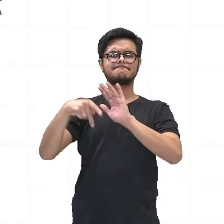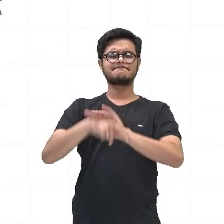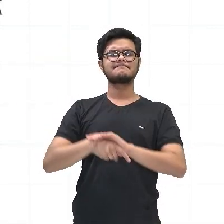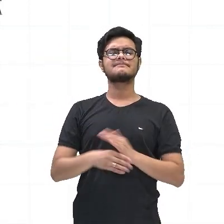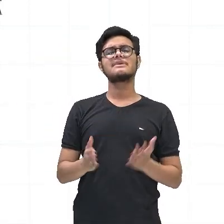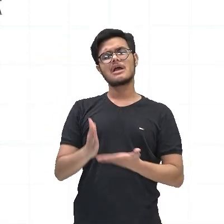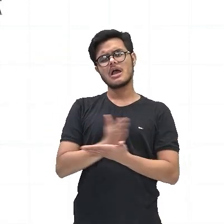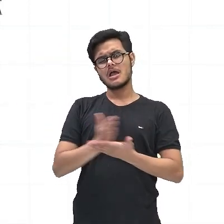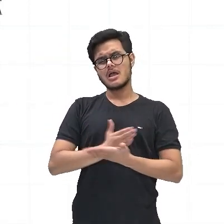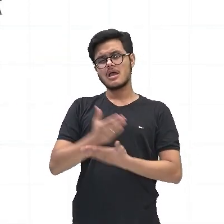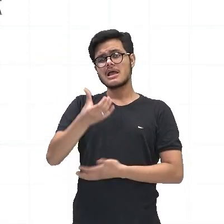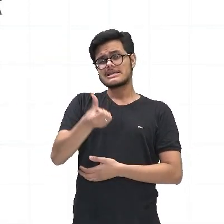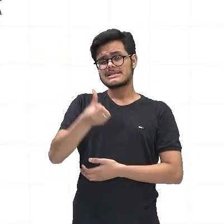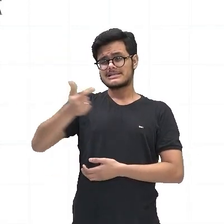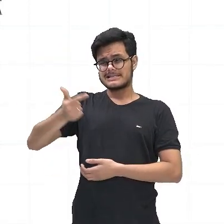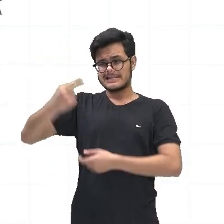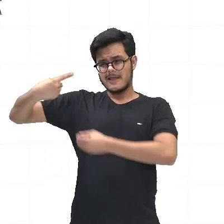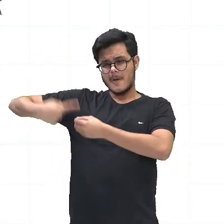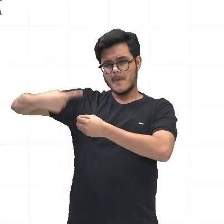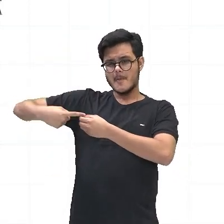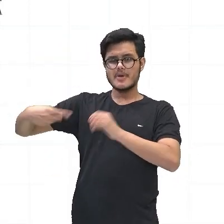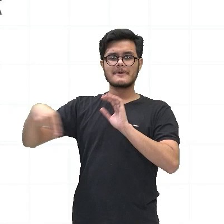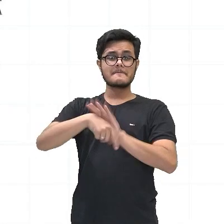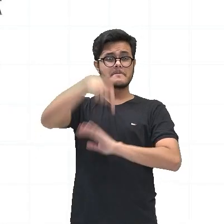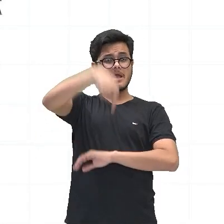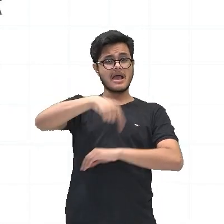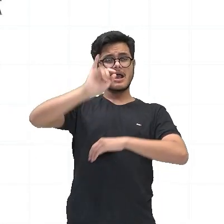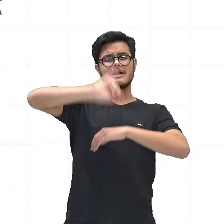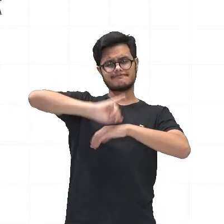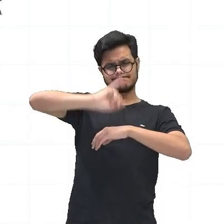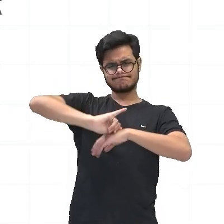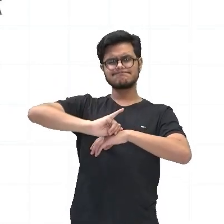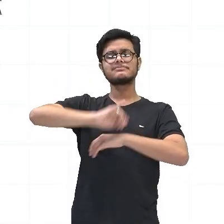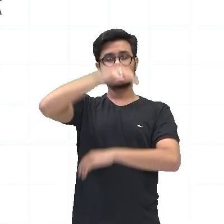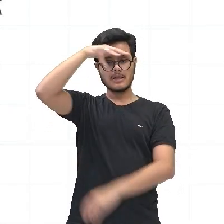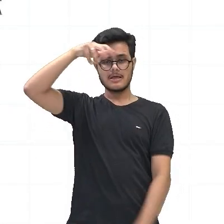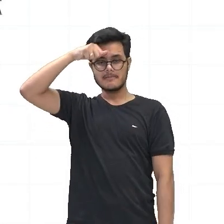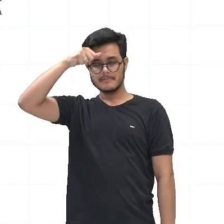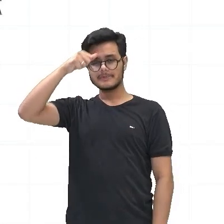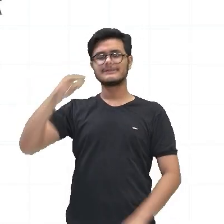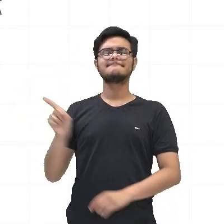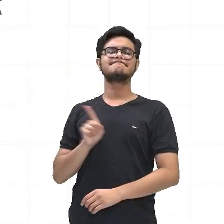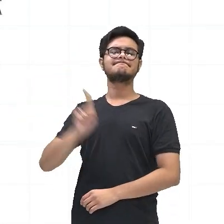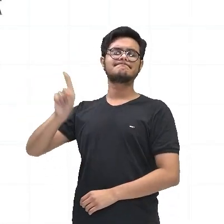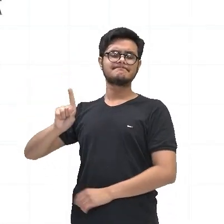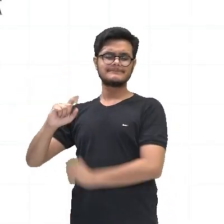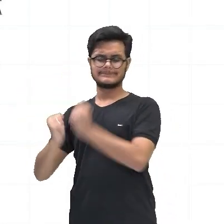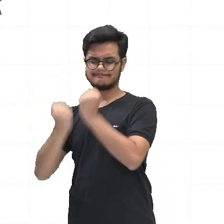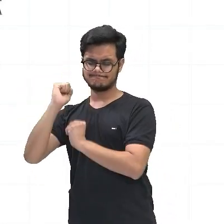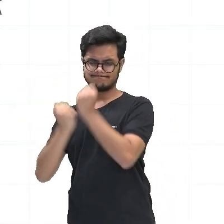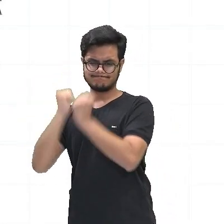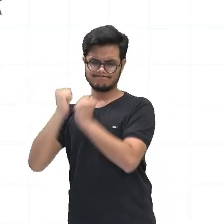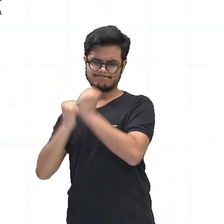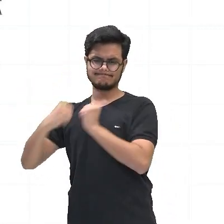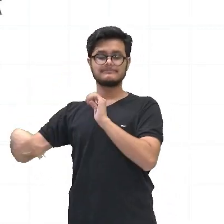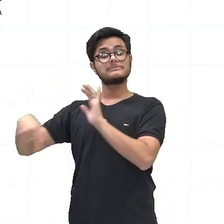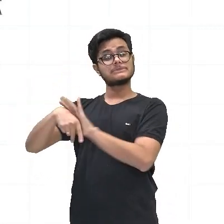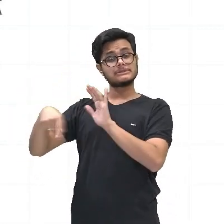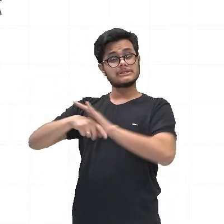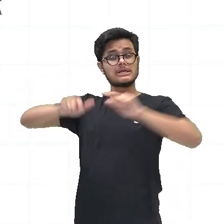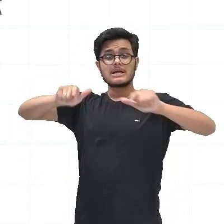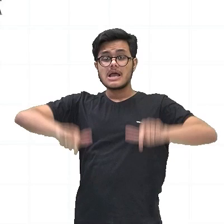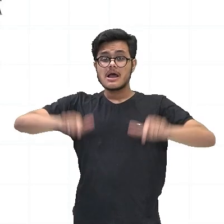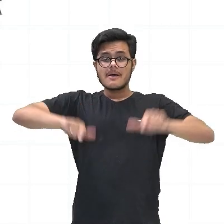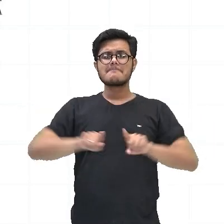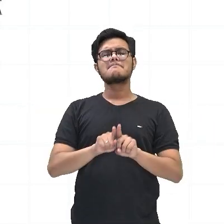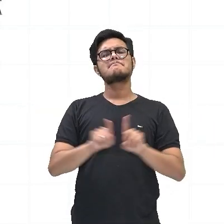62 municípios do Amazonas. Então ela foi ali uma forma, né, de produzir energia aqui na região amazônica,